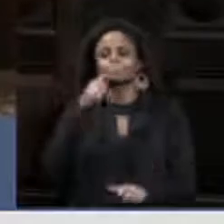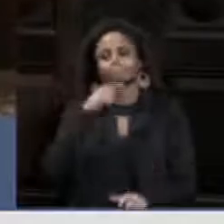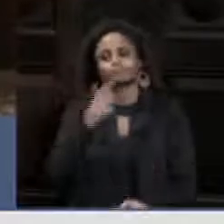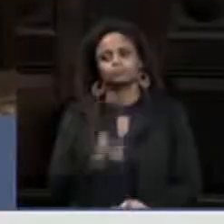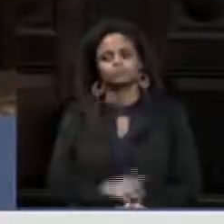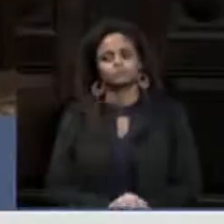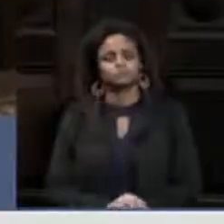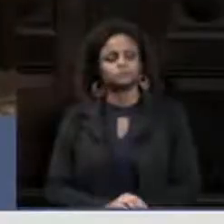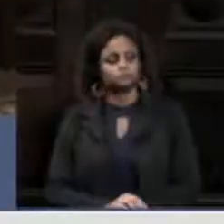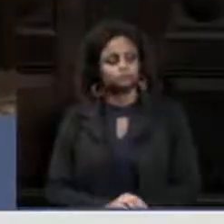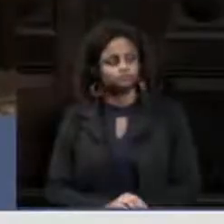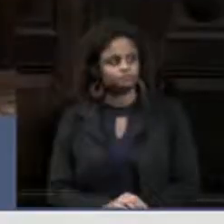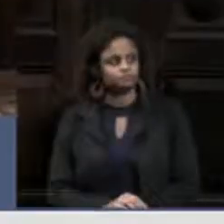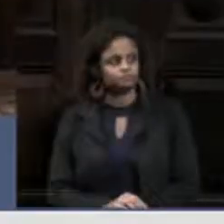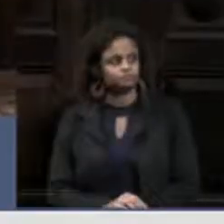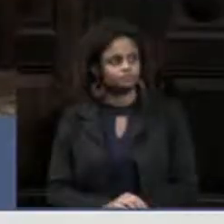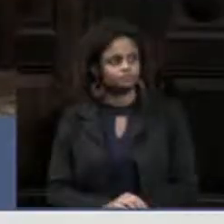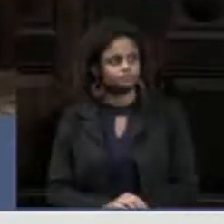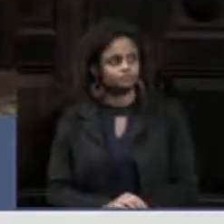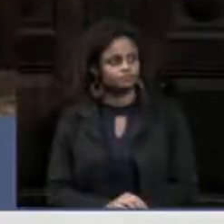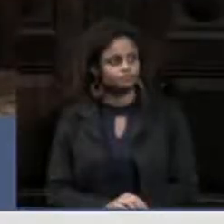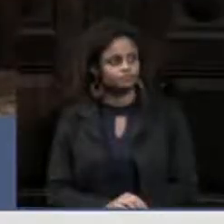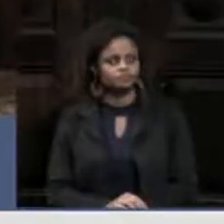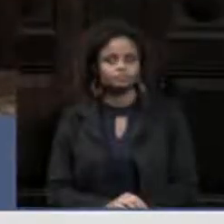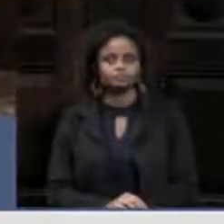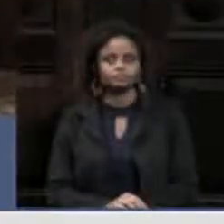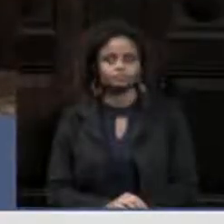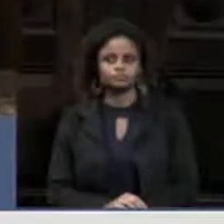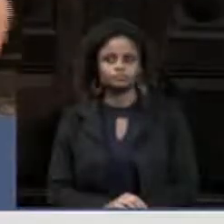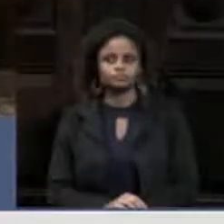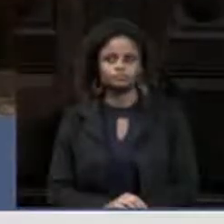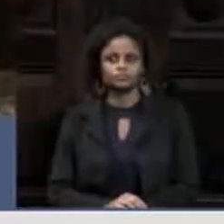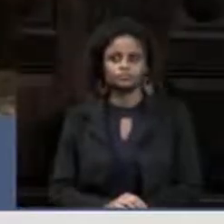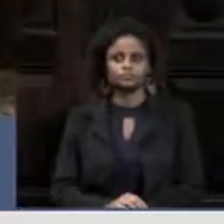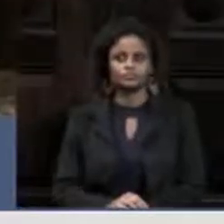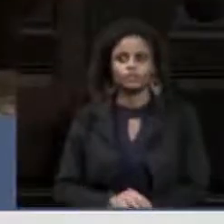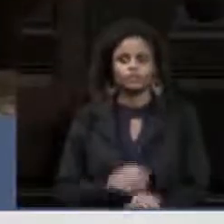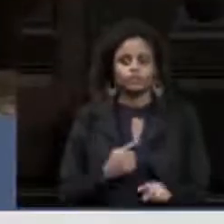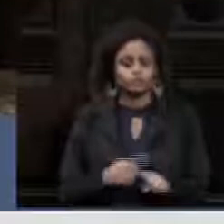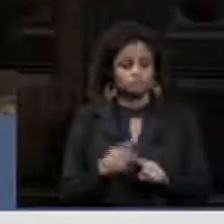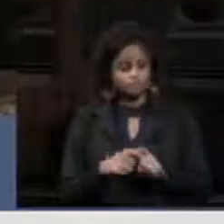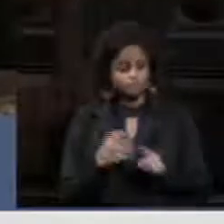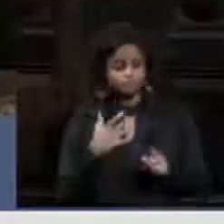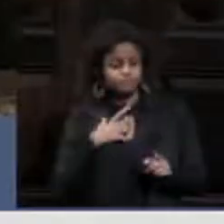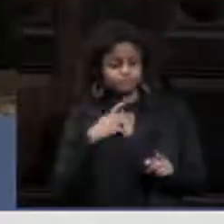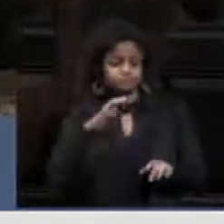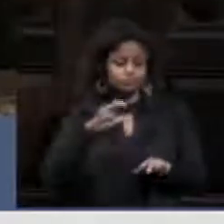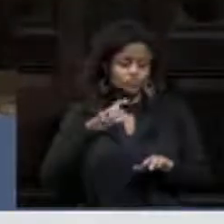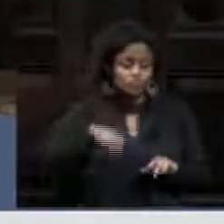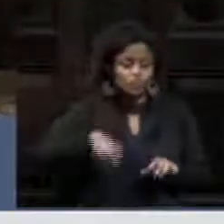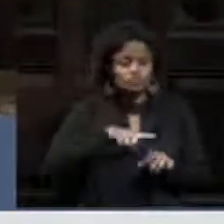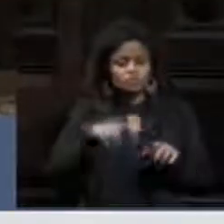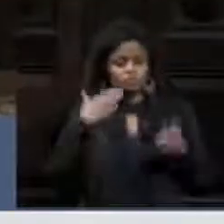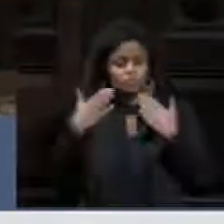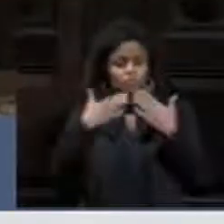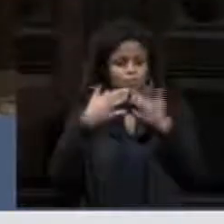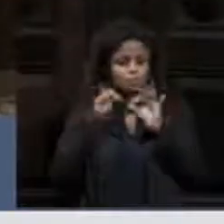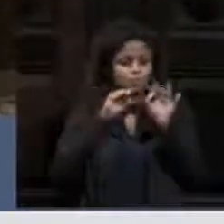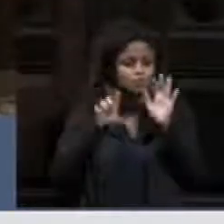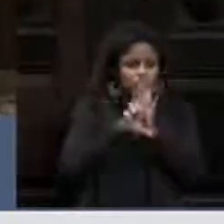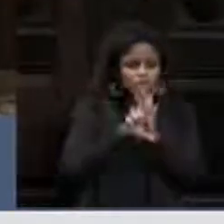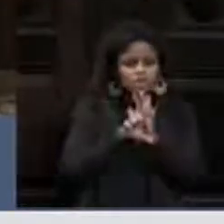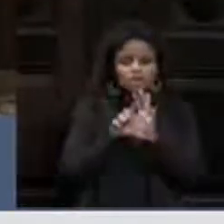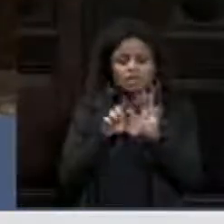Então, porque muitas vezes a gente discute um projeto aqui, outro